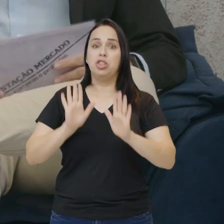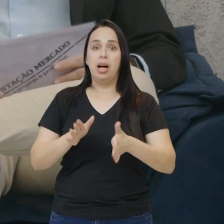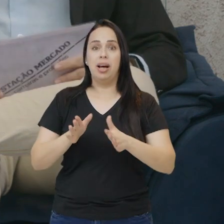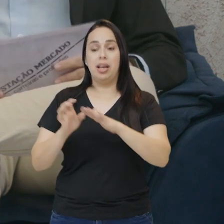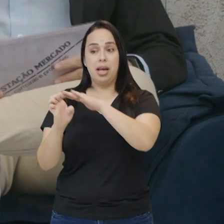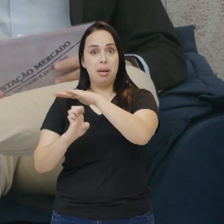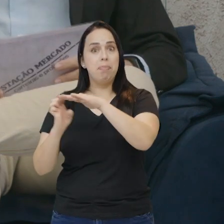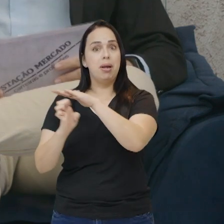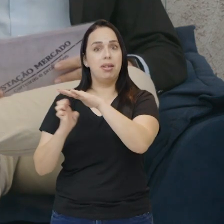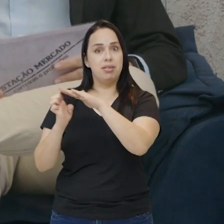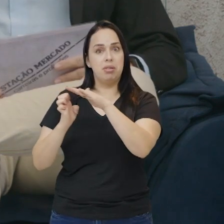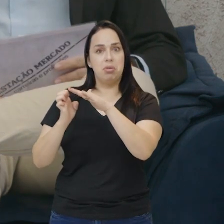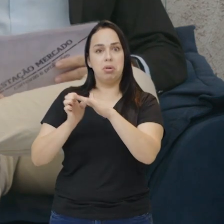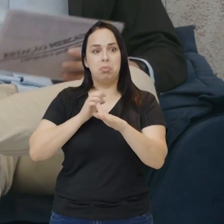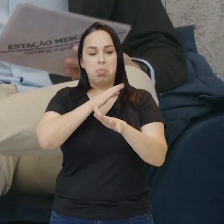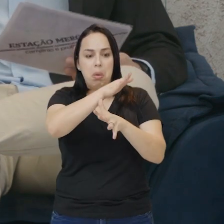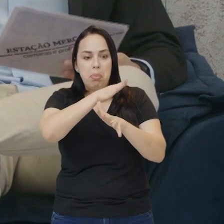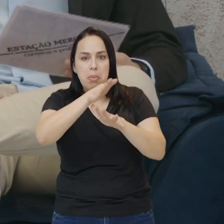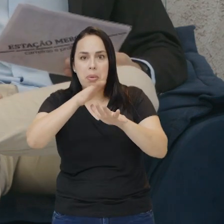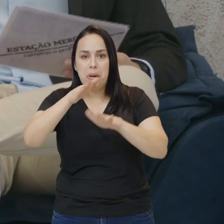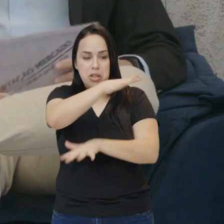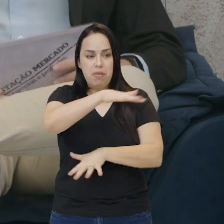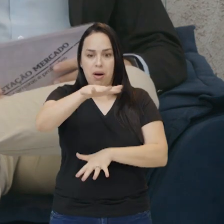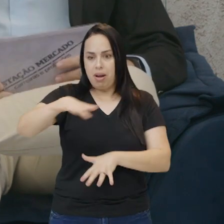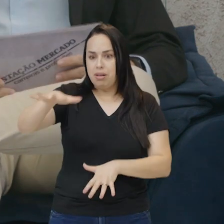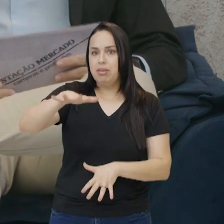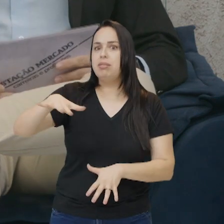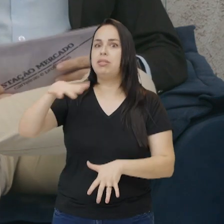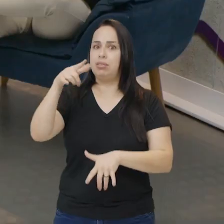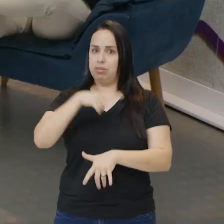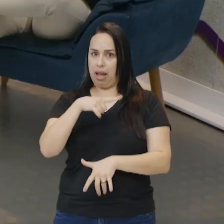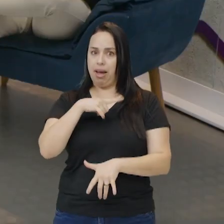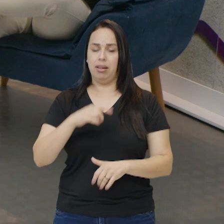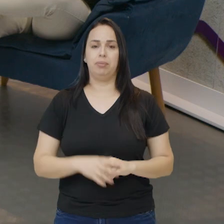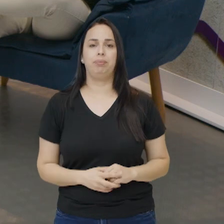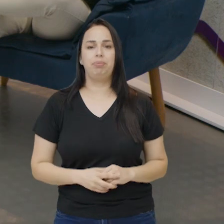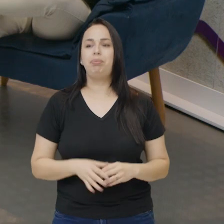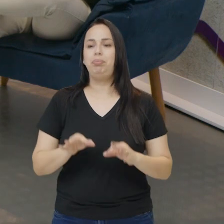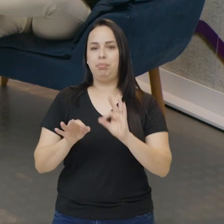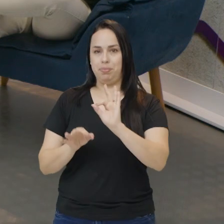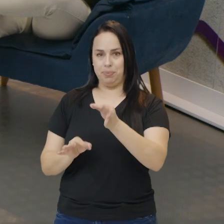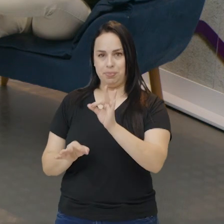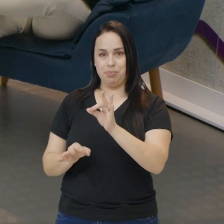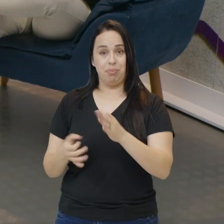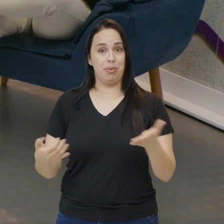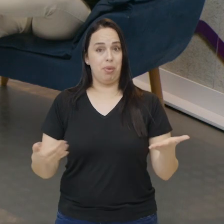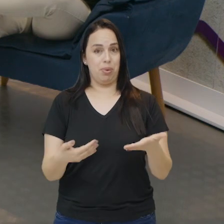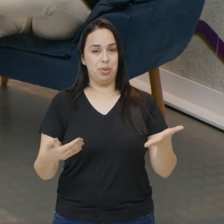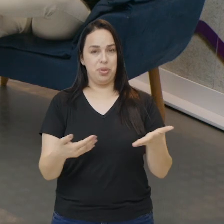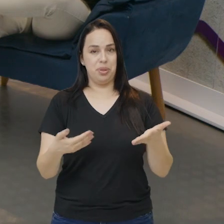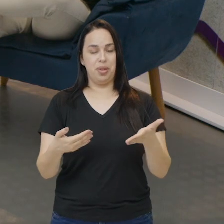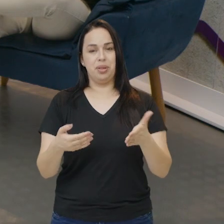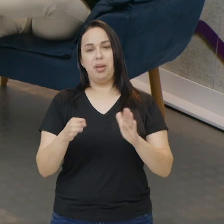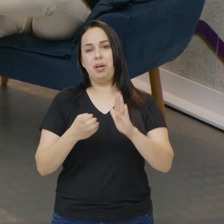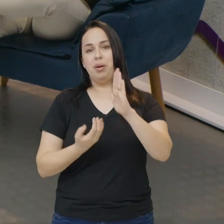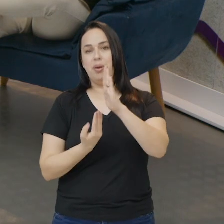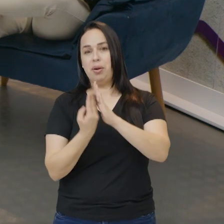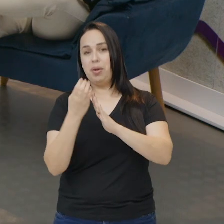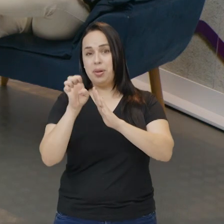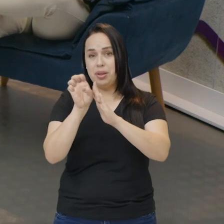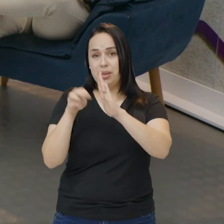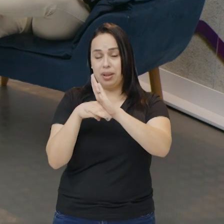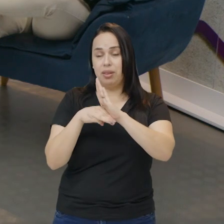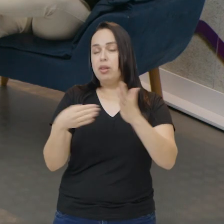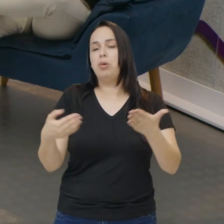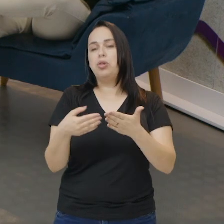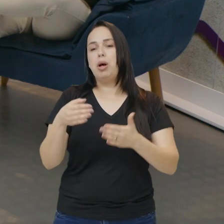atividade adotada por empresas de vários segmentos do mercado. É isso mesmo, Samuel. E hoje o Estação Mercado vai falar da